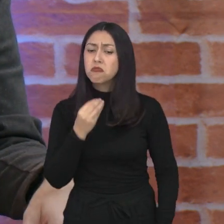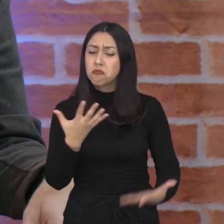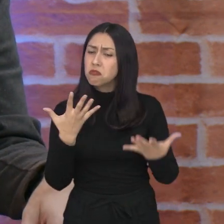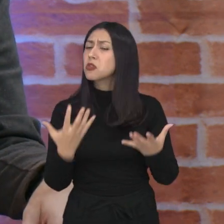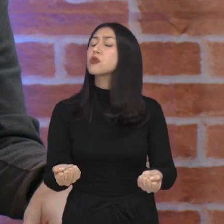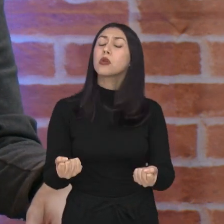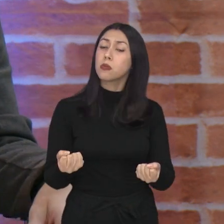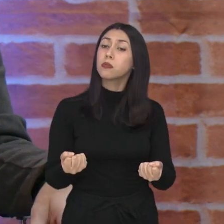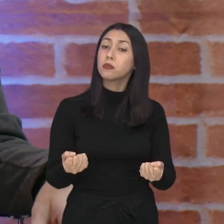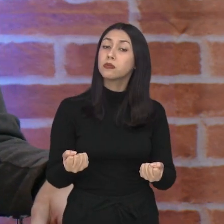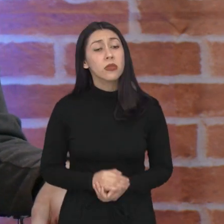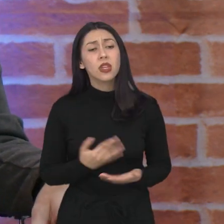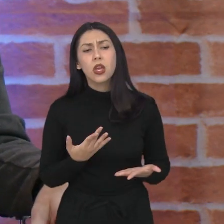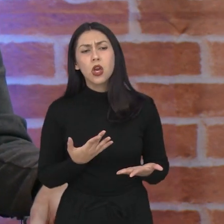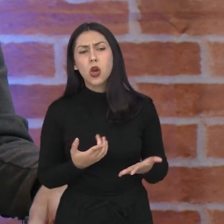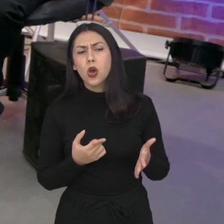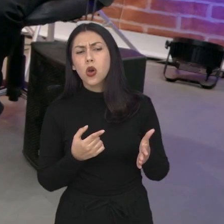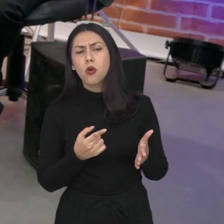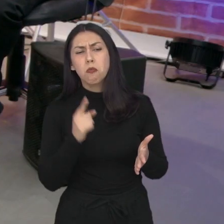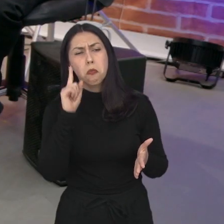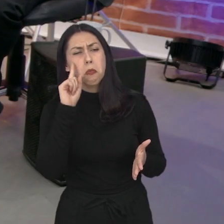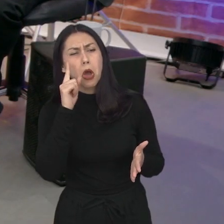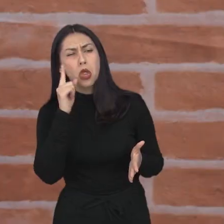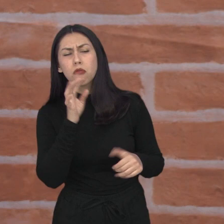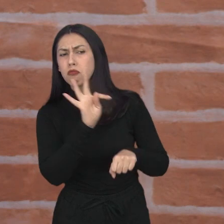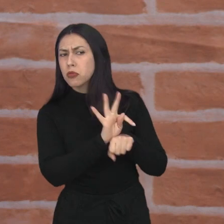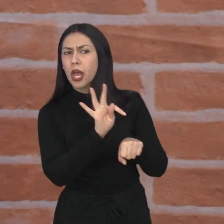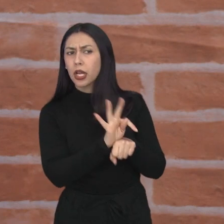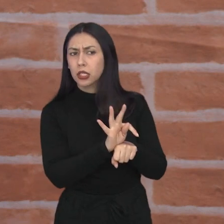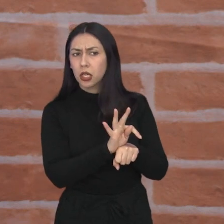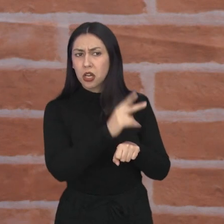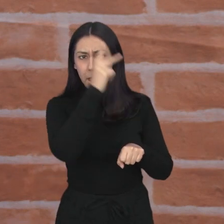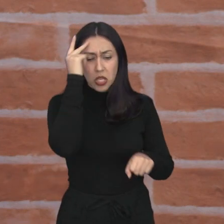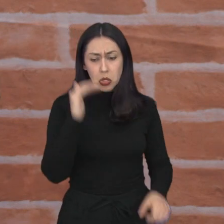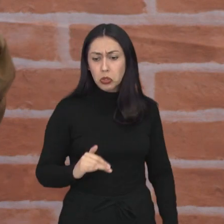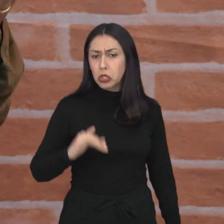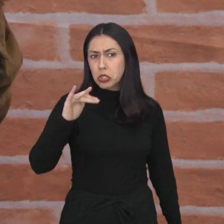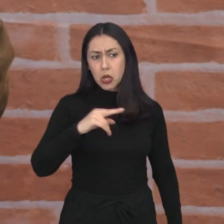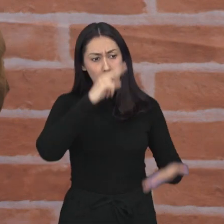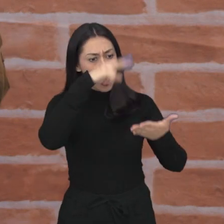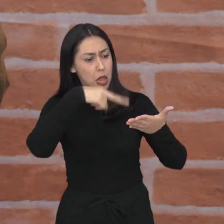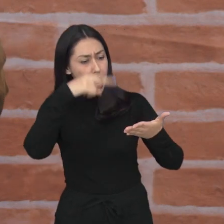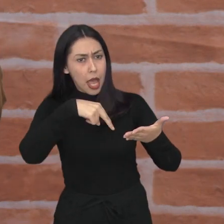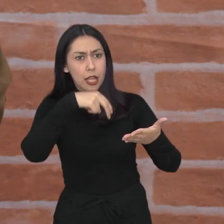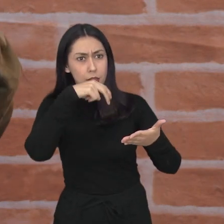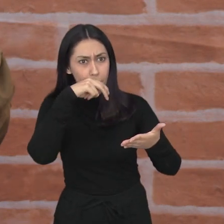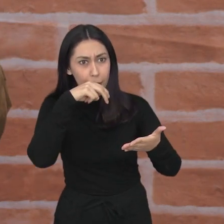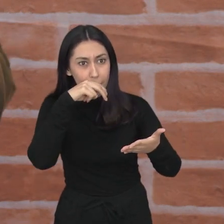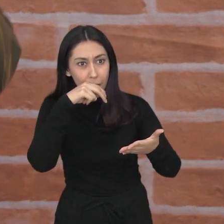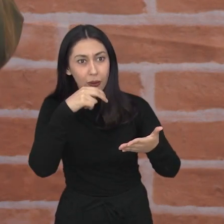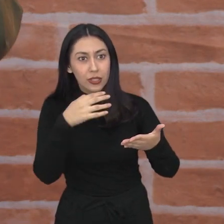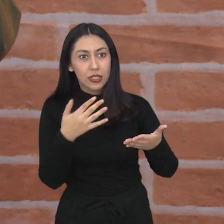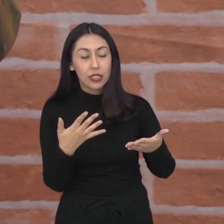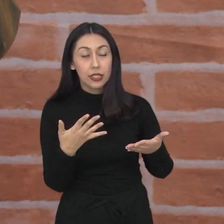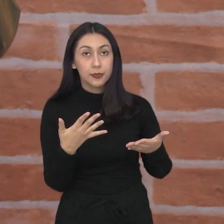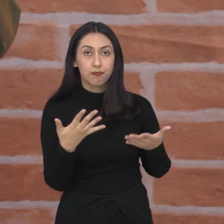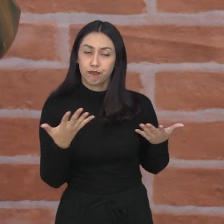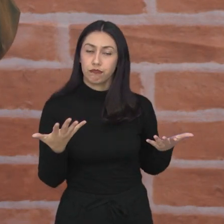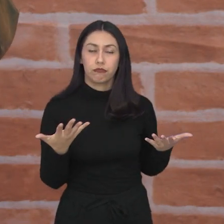essa possibilidade. Pode crer. Uma dúvida técnica que eu tenho agora, mano, acho que todo mundo cresceu vendo Turma da Mônica, ou lendo Turma da Mônica,